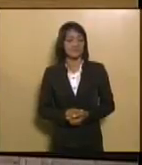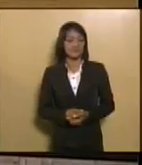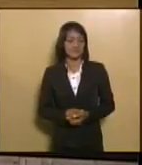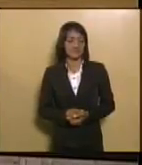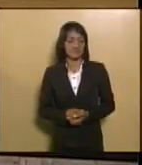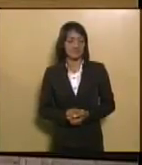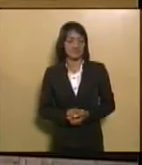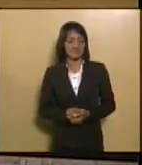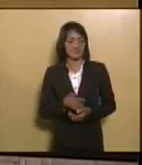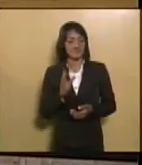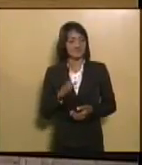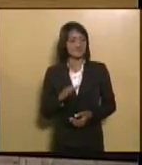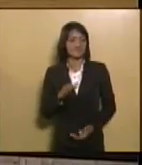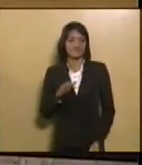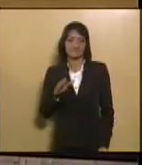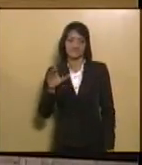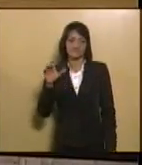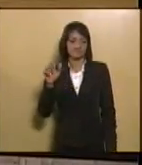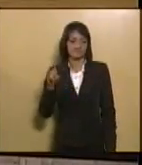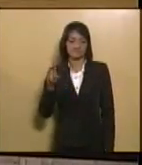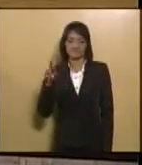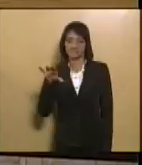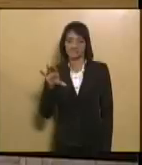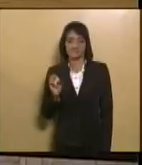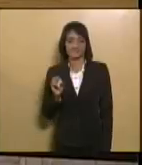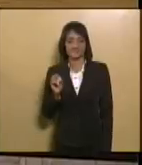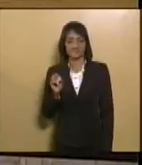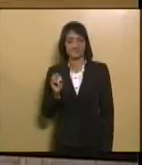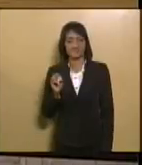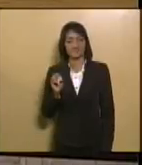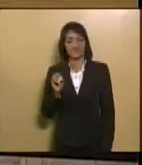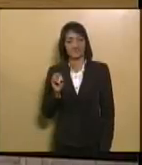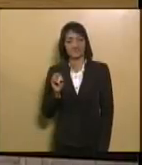de Vênus Fonseca, mês passado, não foi isso?